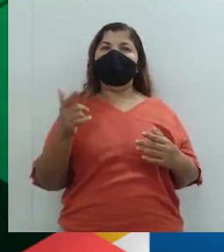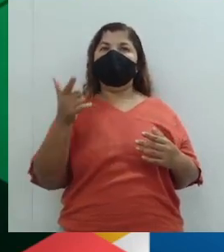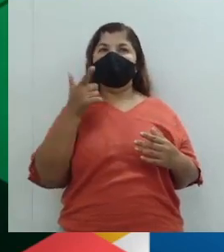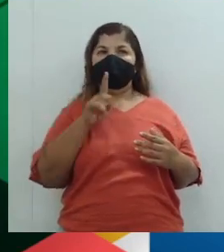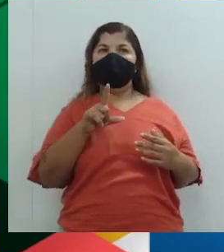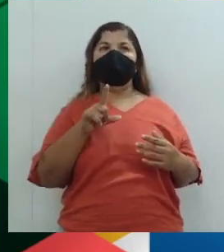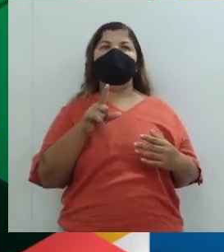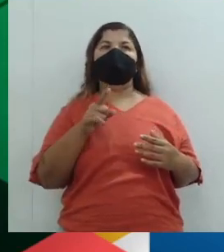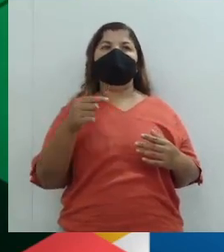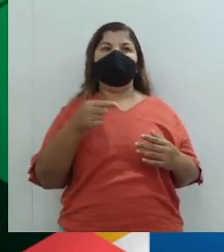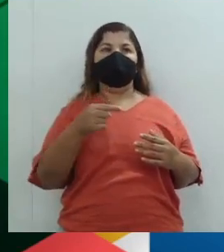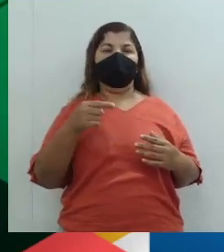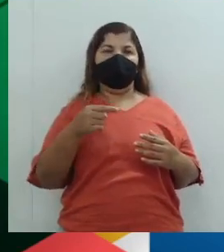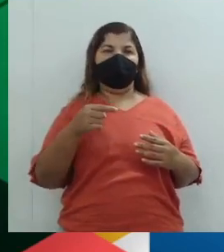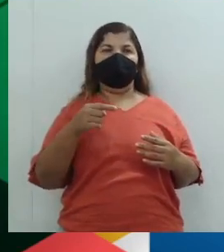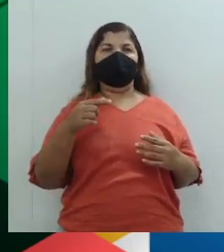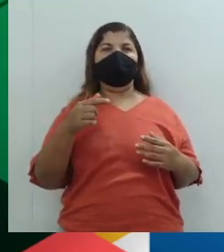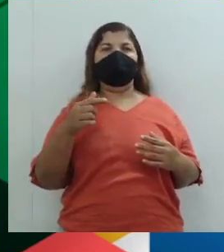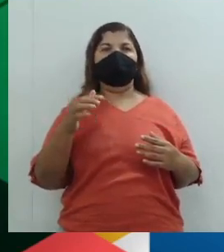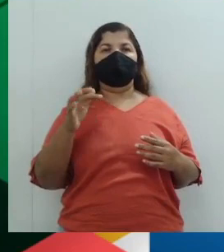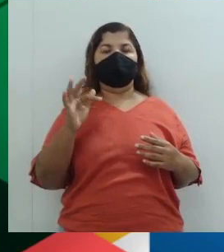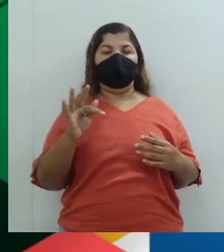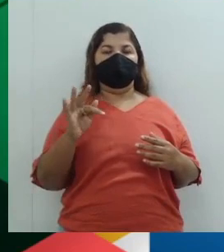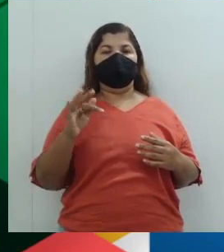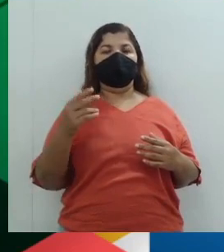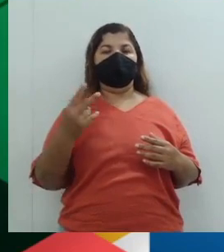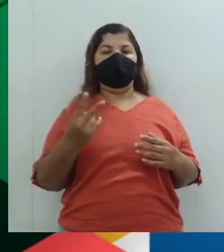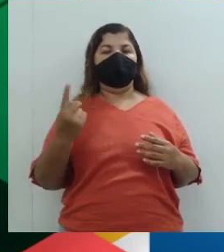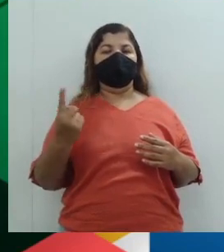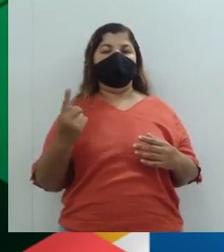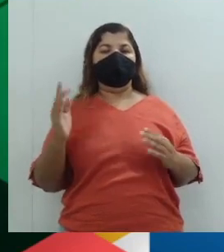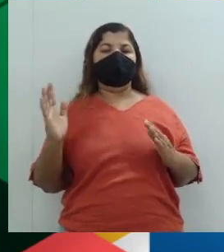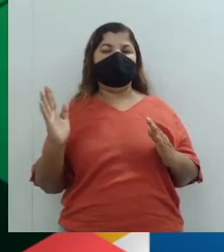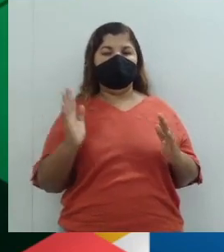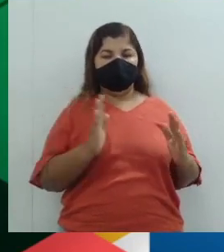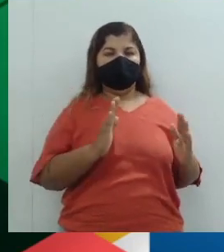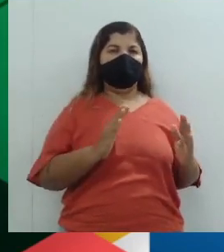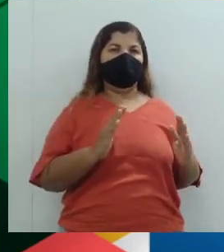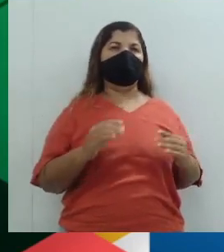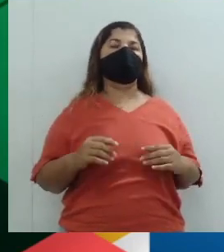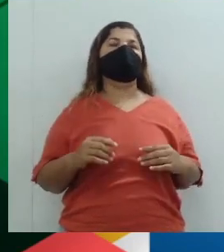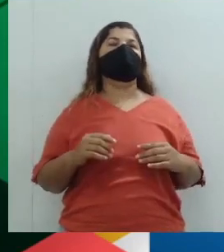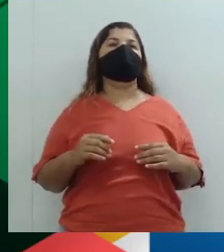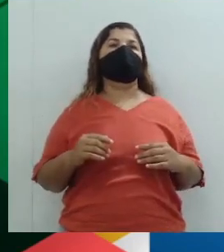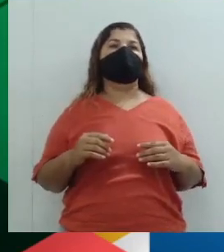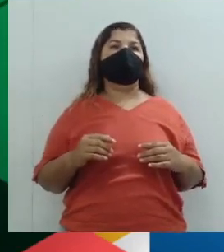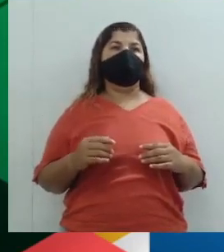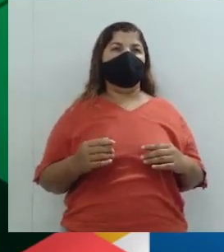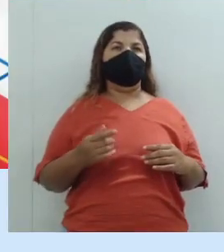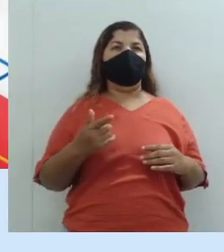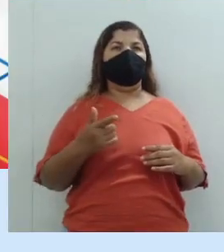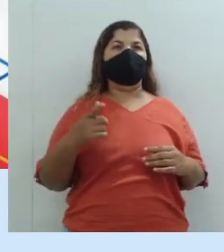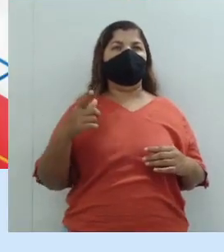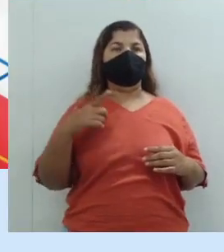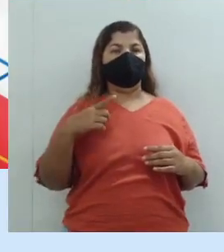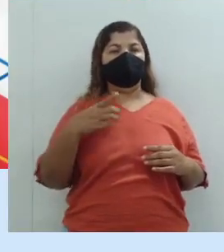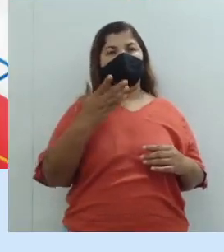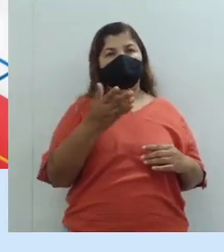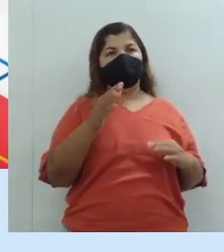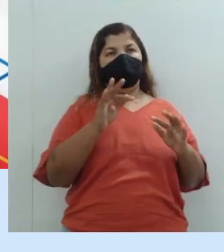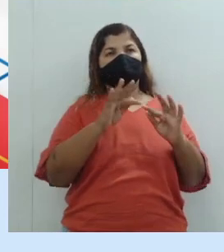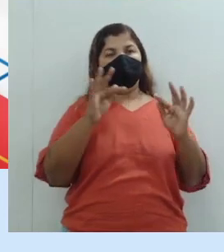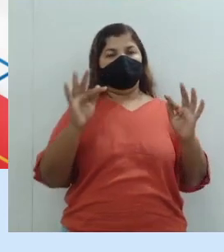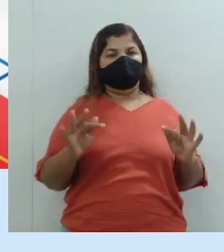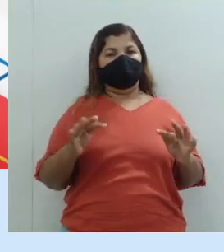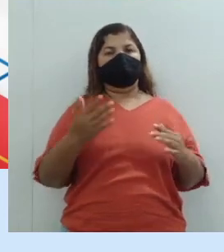F, menos a força 2,1 aí, que é a força que está tentando resistir ao movimento. Então, fazendo isso, a gente vai ter aí que a massa é igual